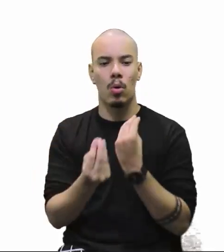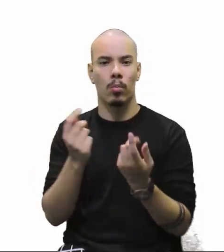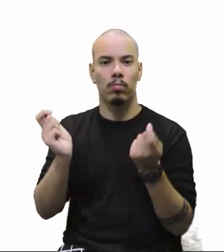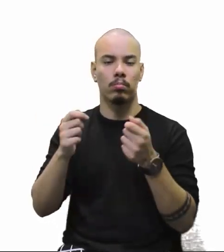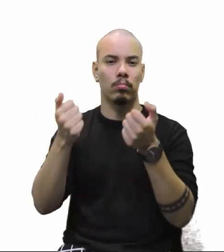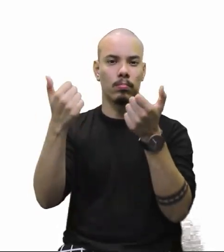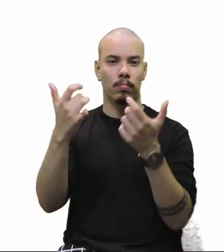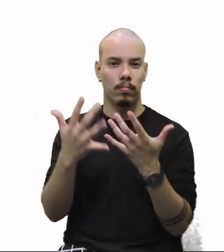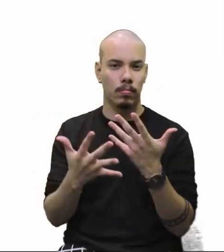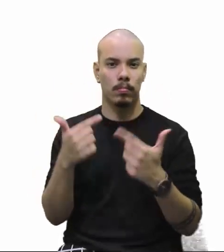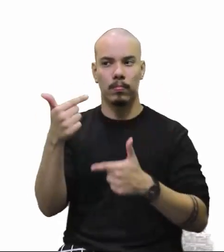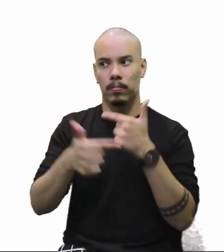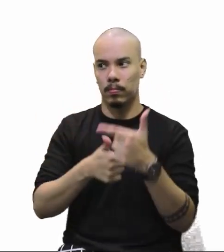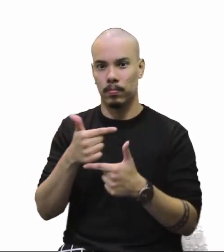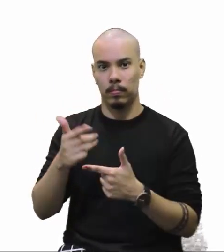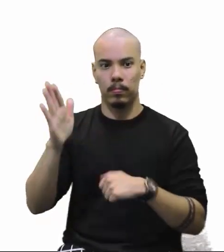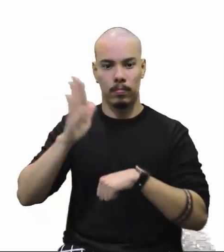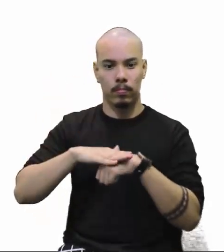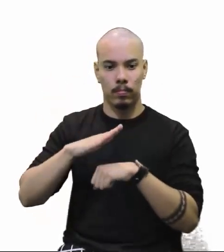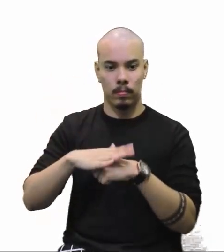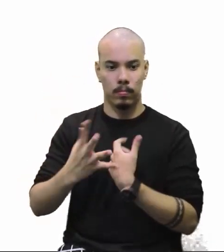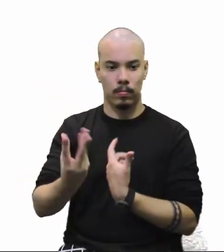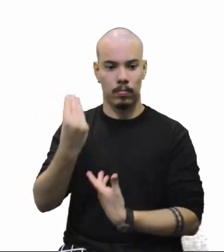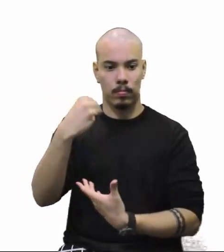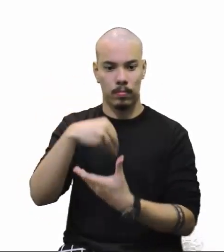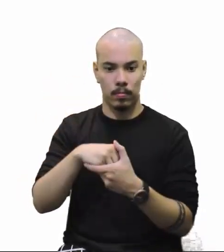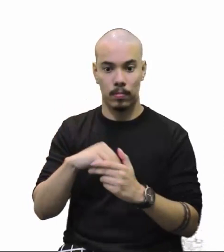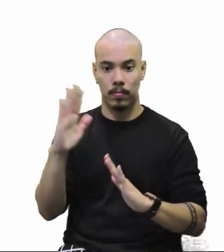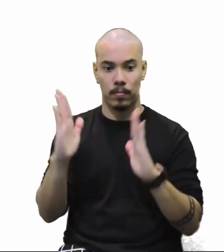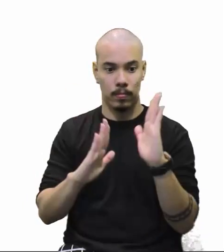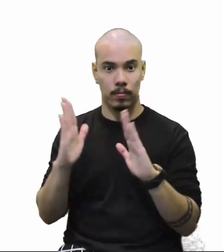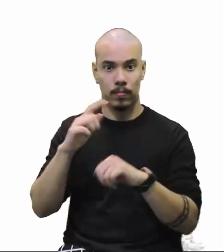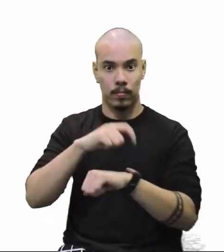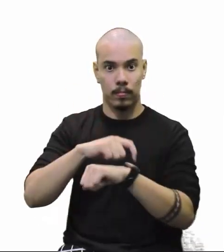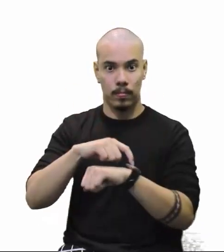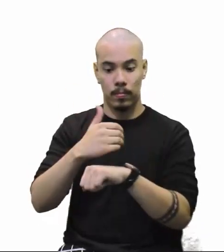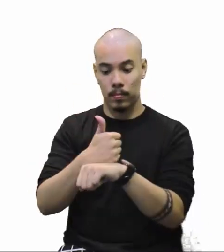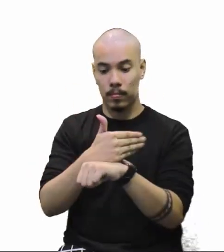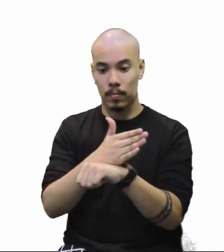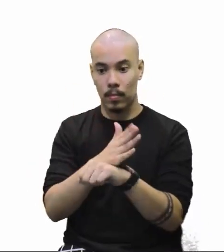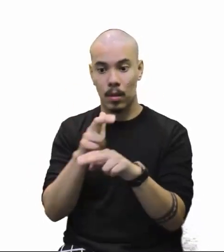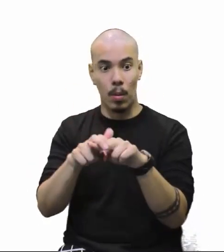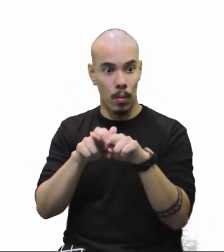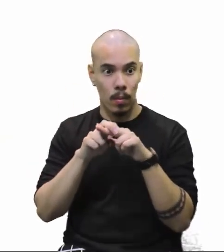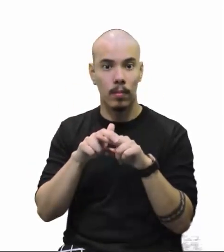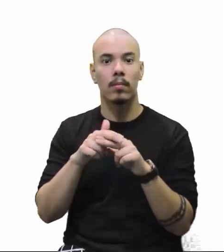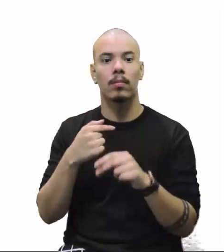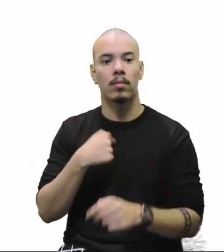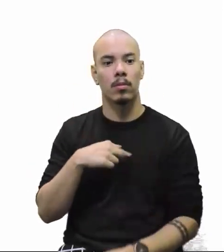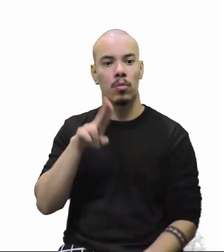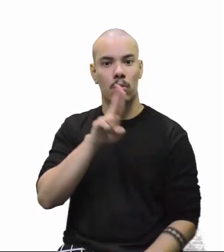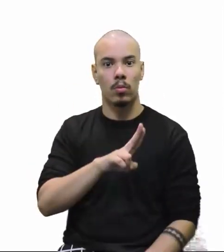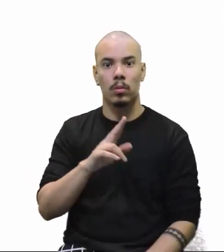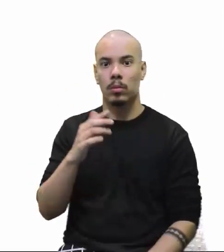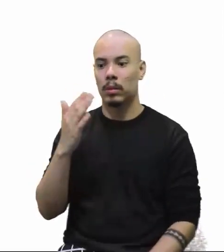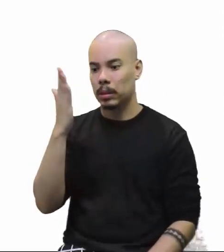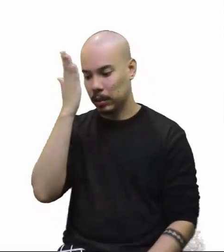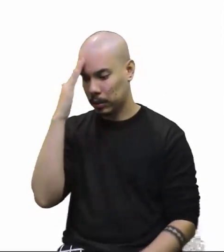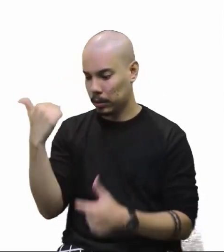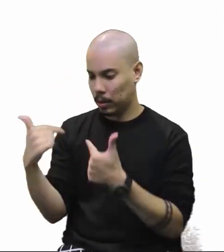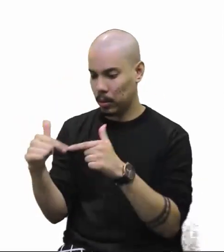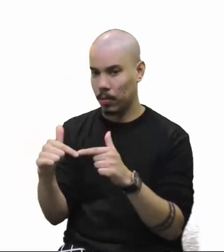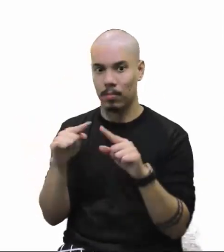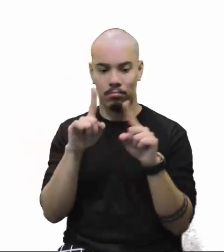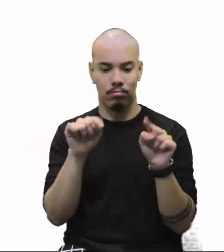trabalho elétrico desenvolvido pela corrente elétrica no período de tempo. Então, é trabalho, né, e tempo. Né?